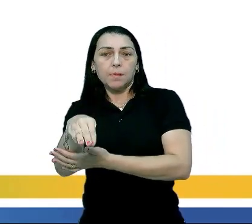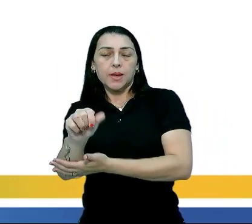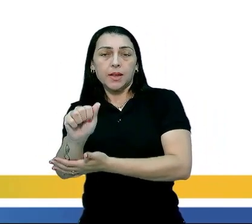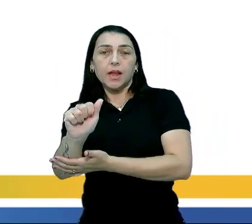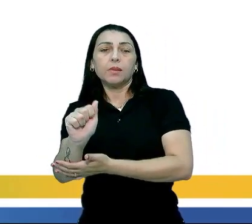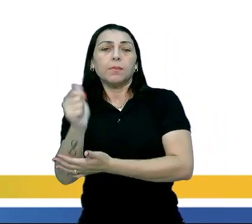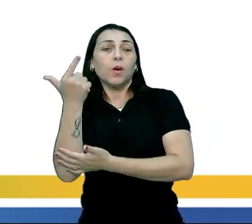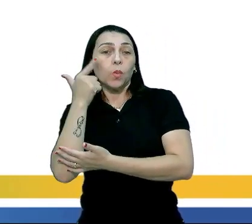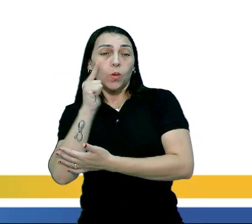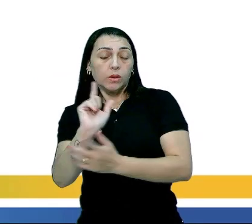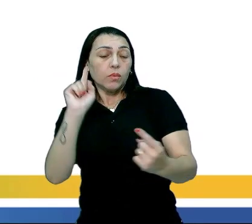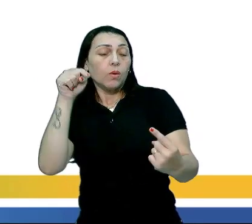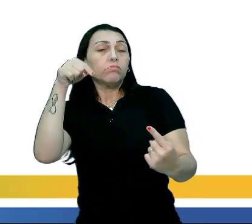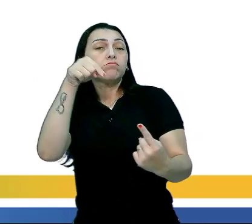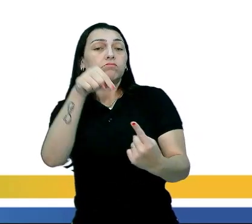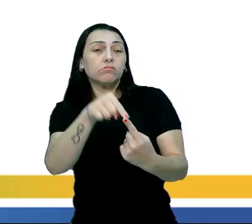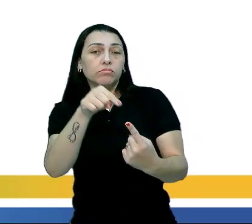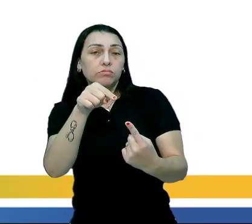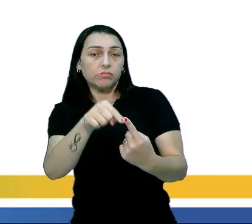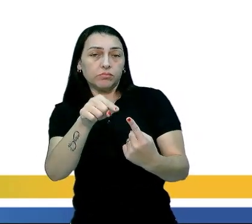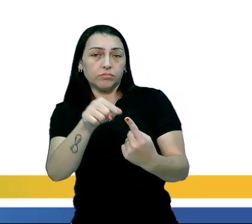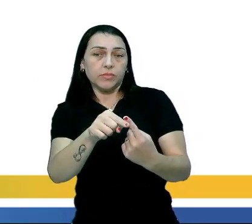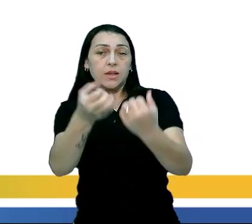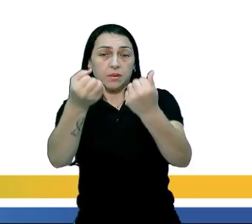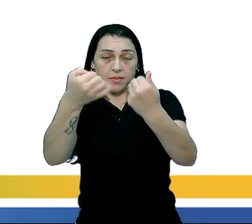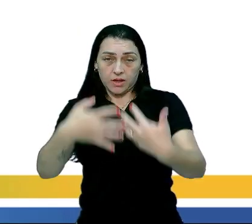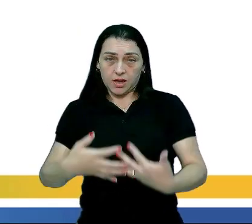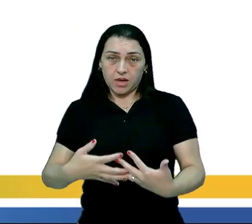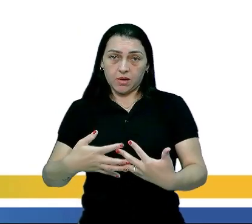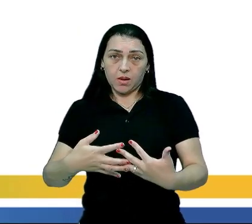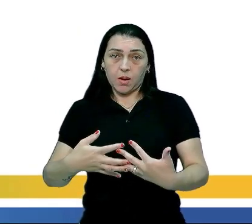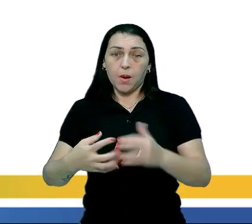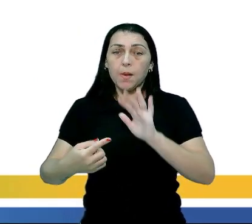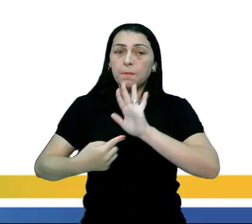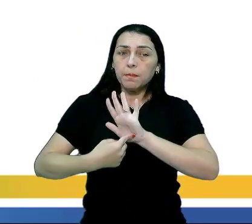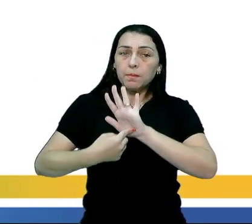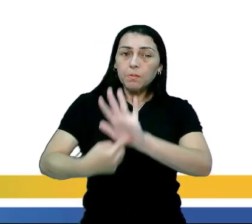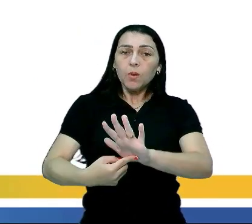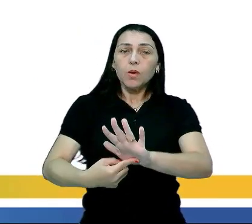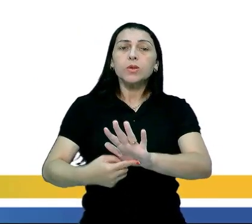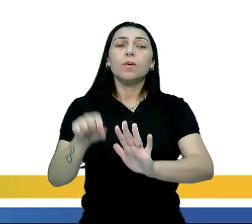Para atingir um objetivo previamente definido,